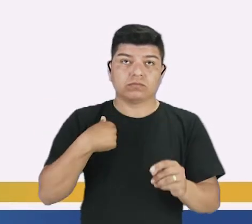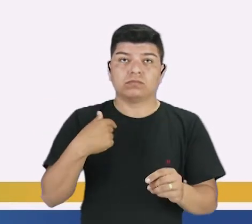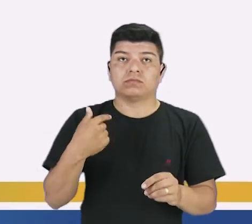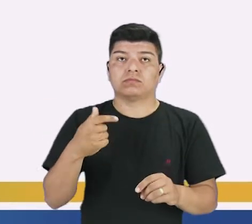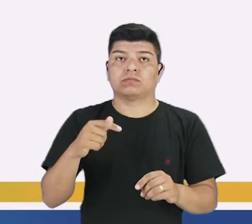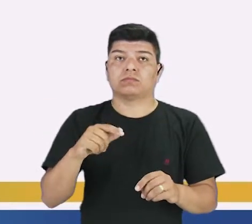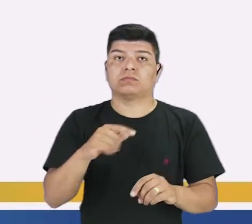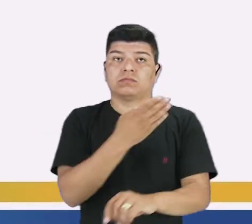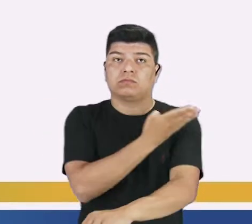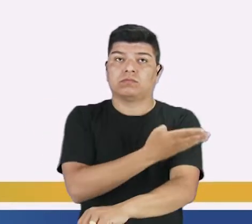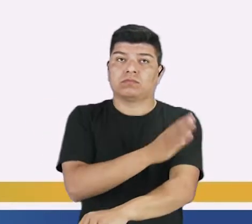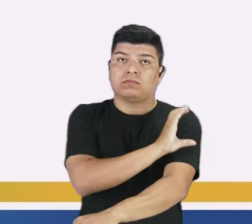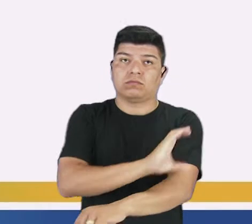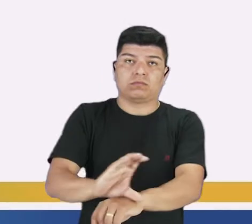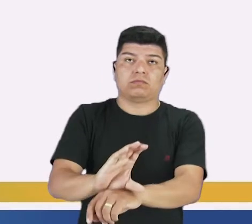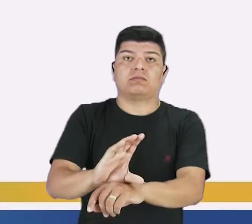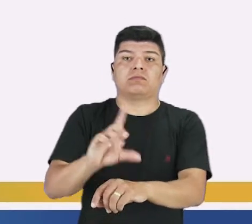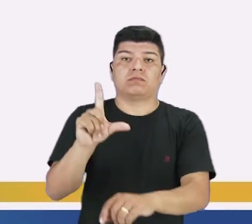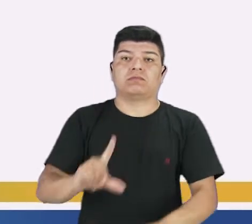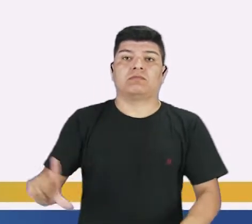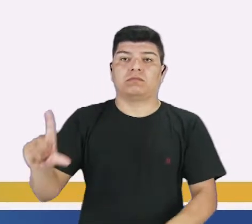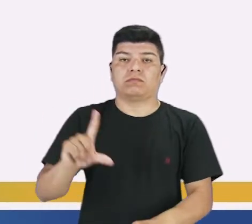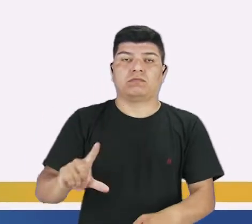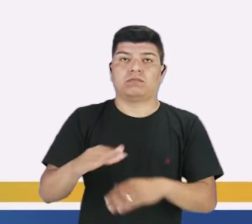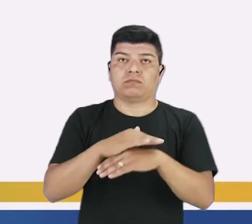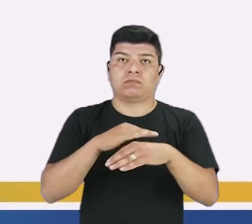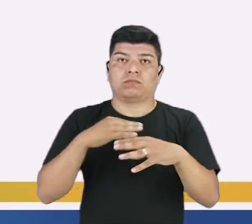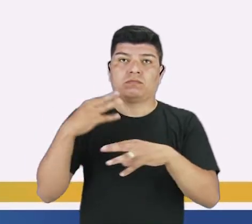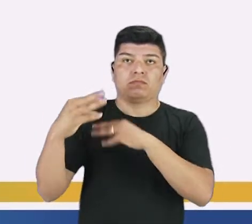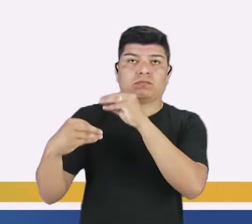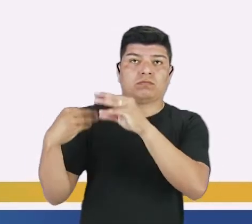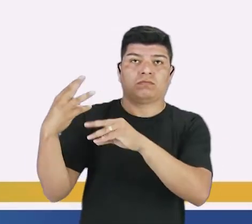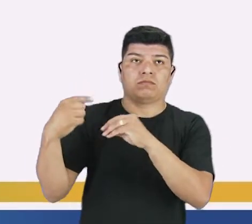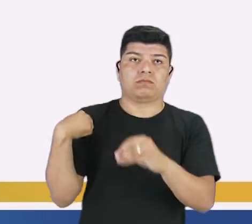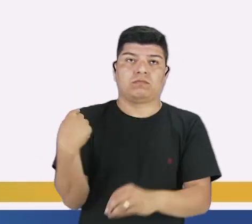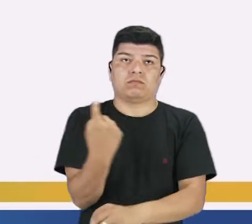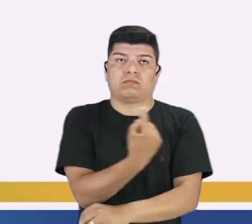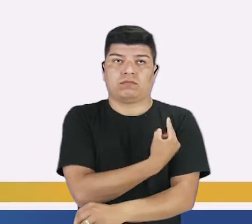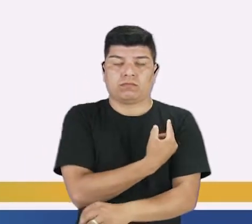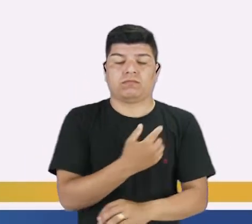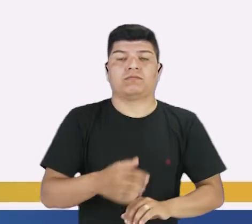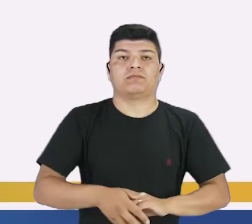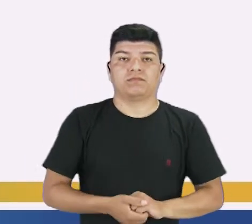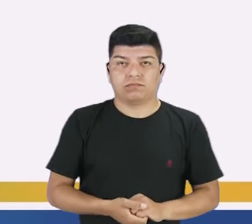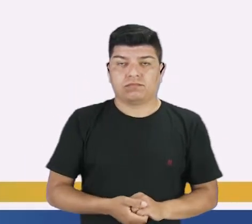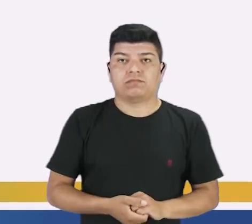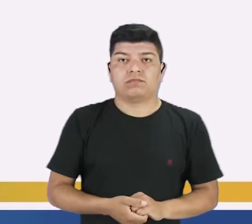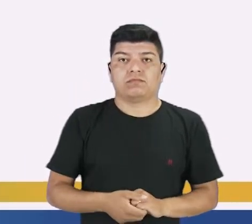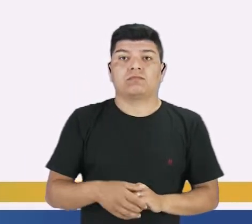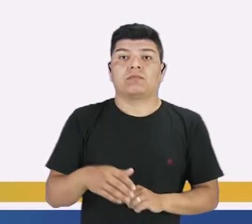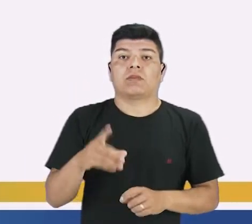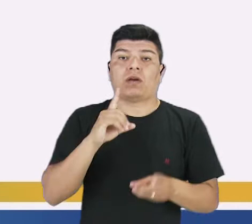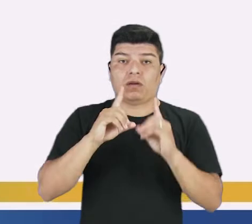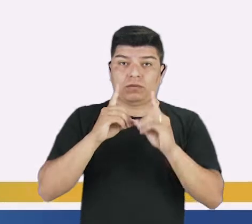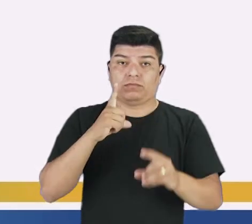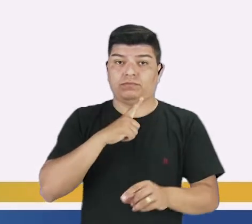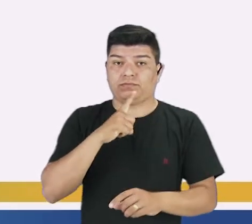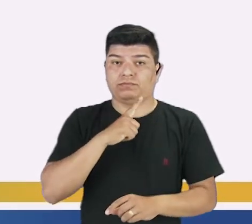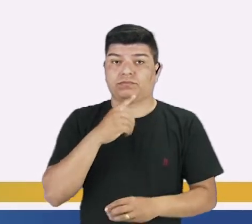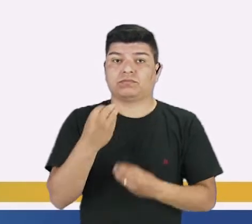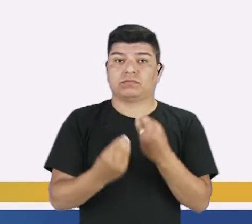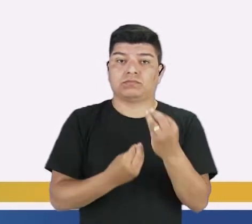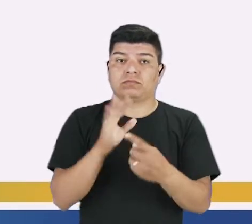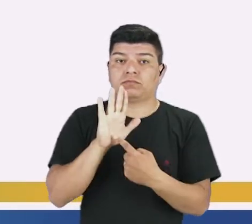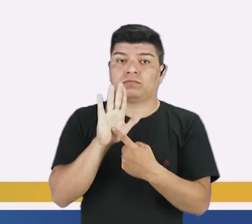literária sempre darão discussões, trarão discussões para nós, tá? E esses diálogos, eles vêm como? Como que eles